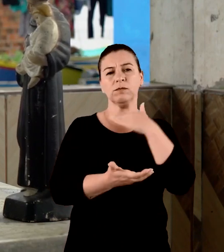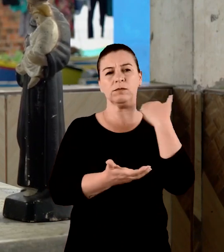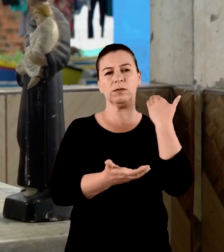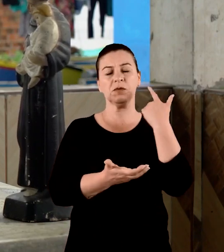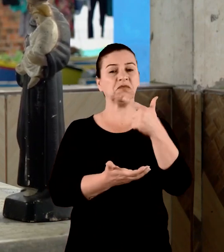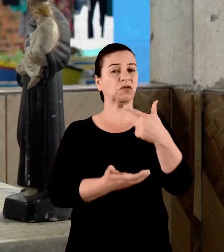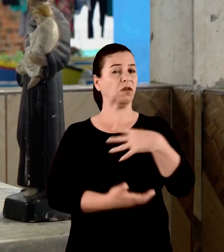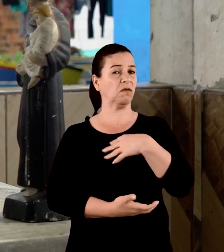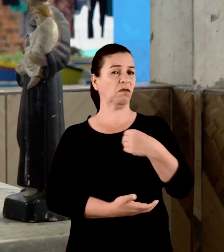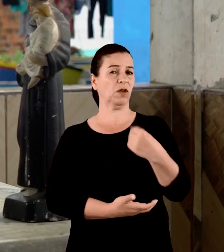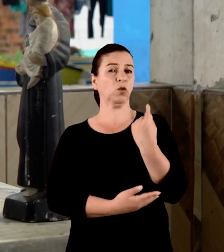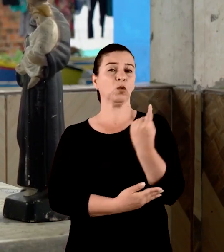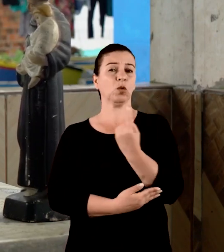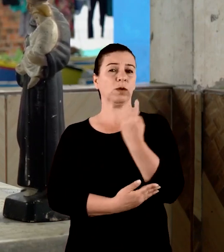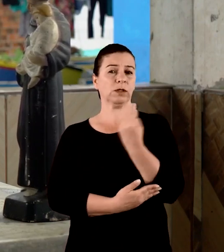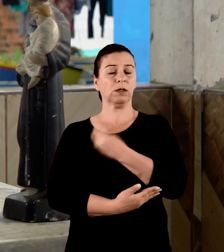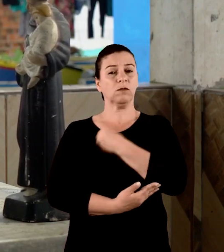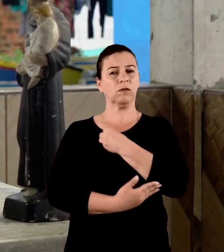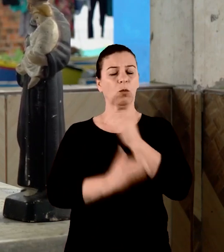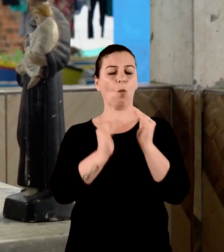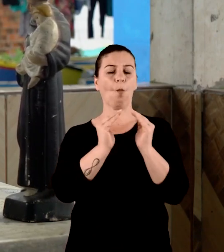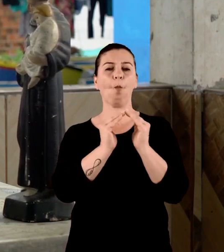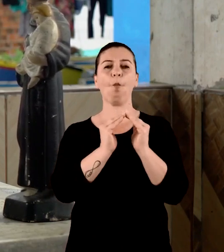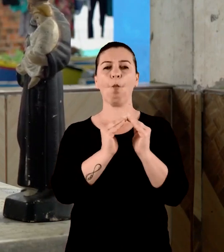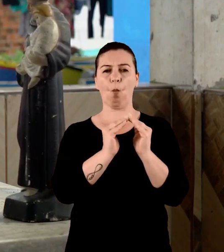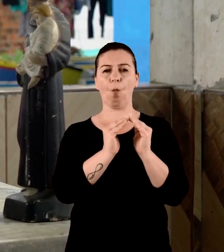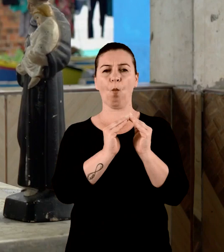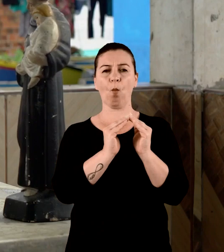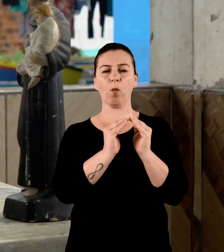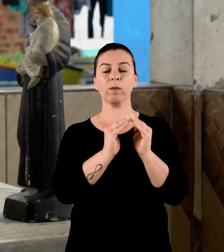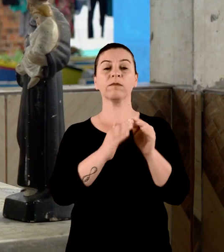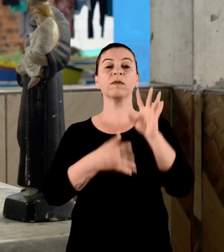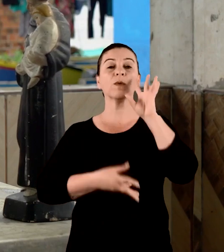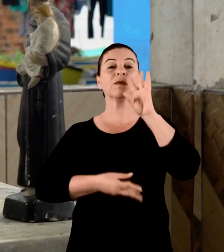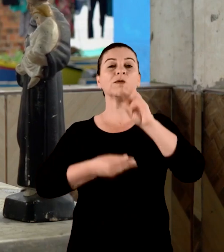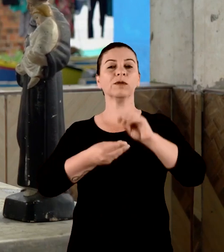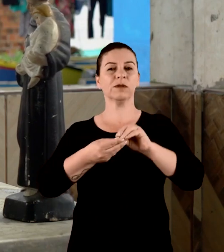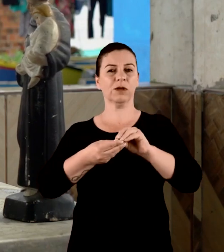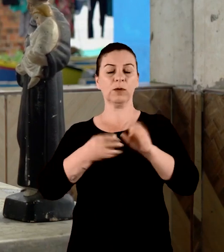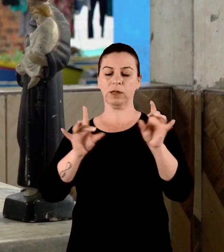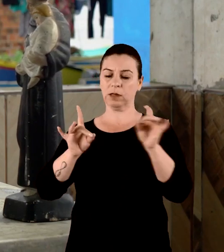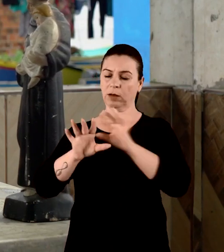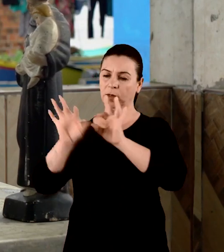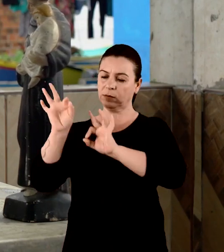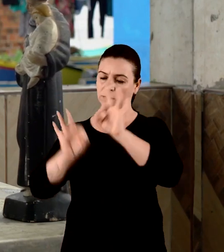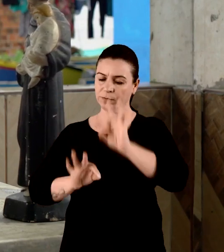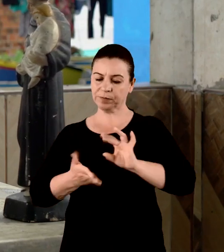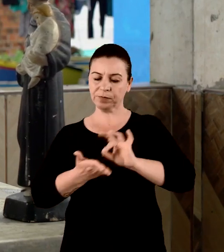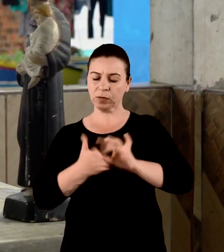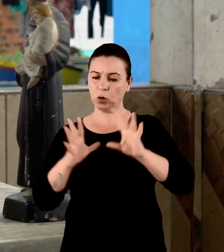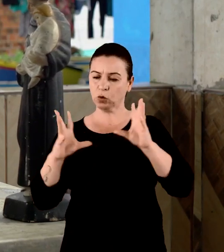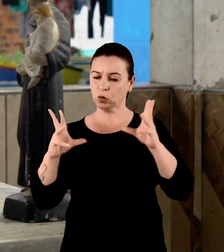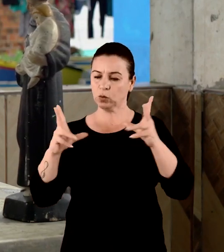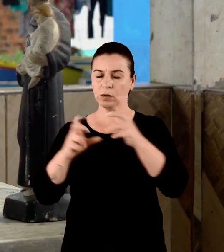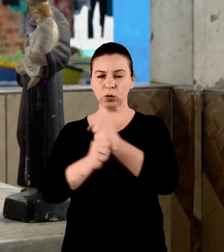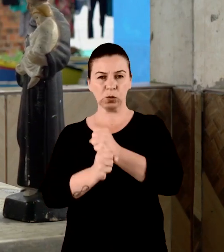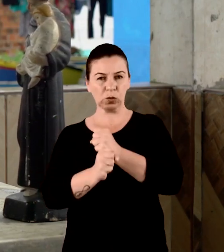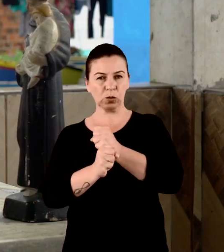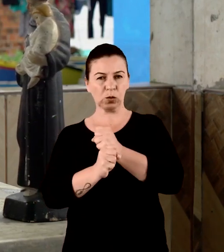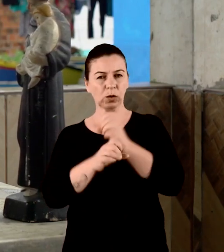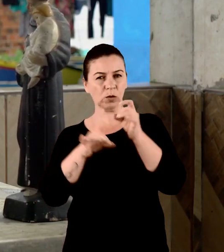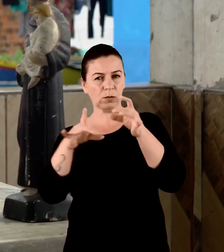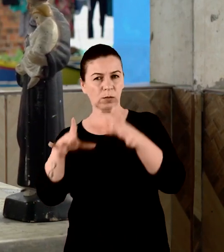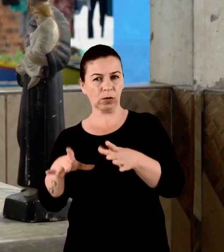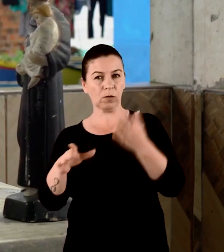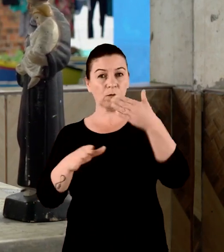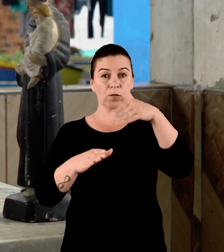tinha morrido, pescador, sem filho, sozinha, morando numa cabana. Aí, conclusão, encerrei a restauração, juntei todo o